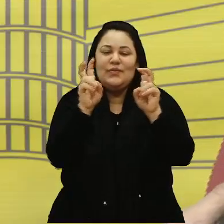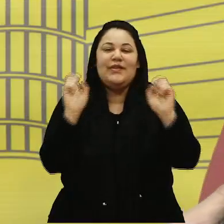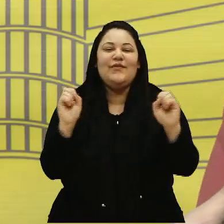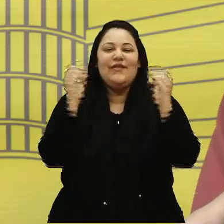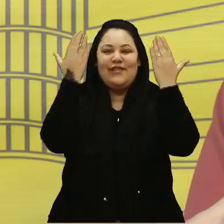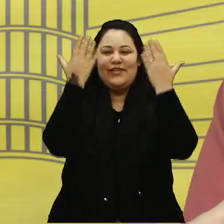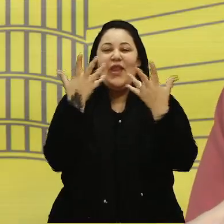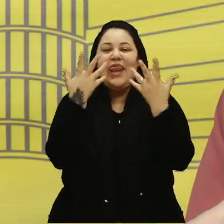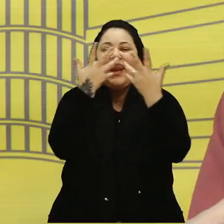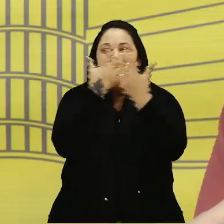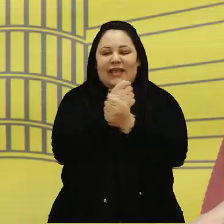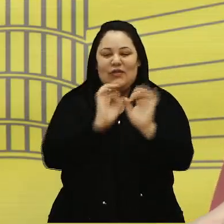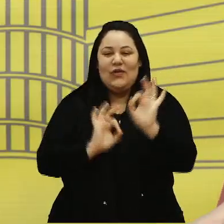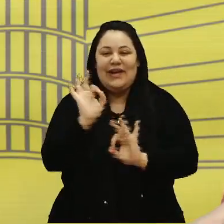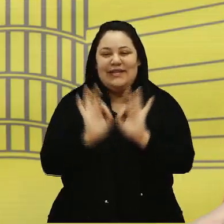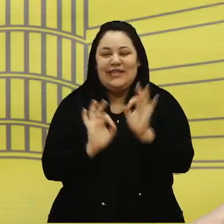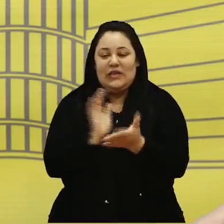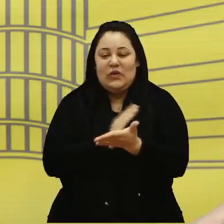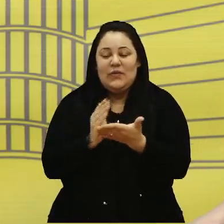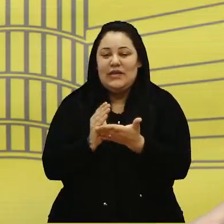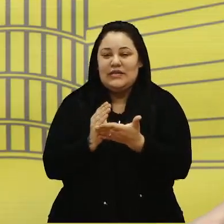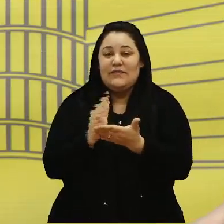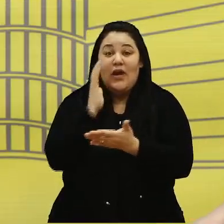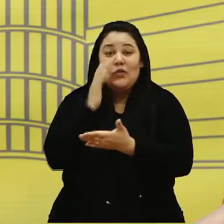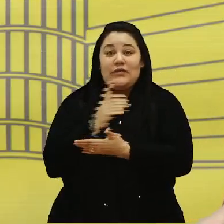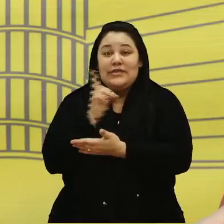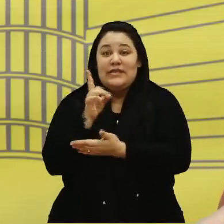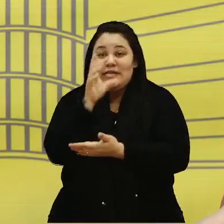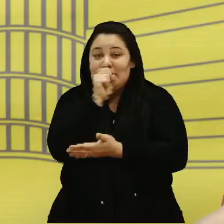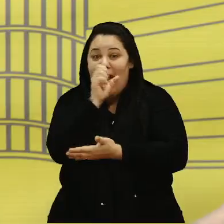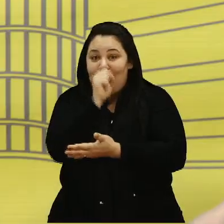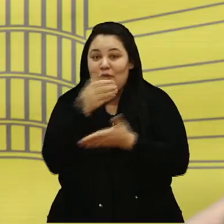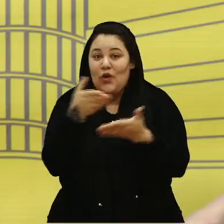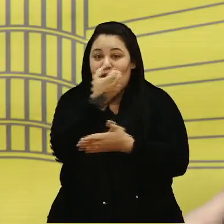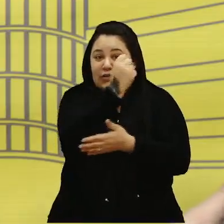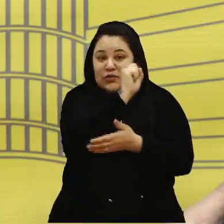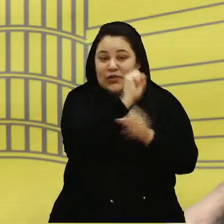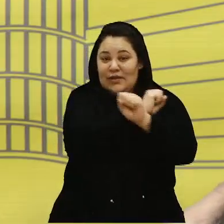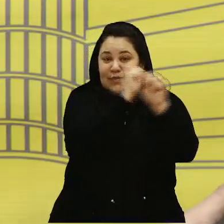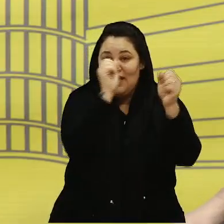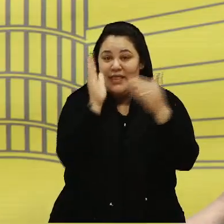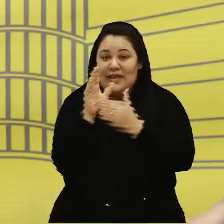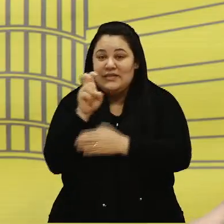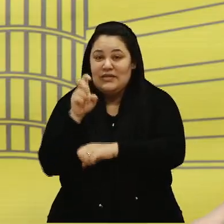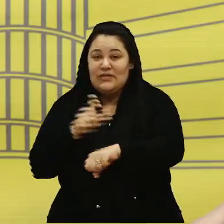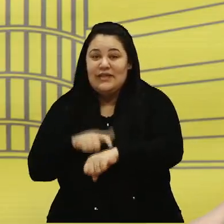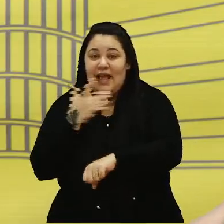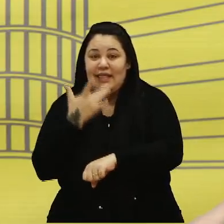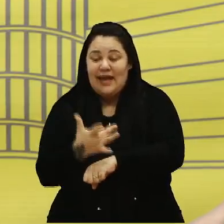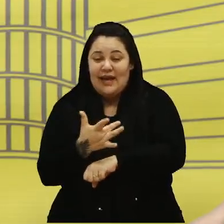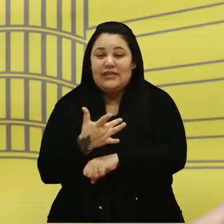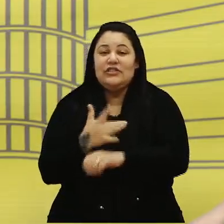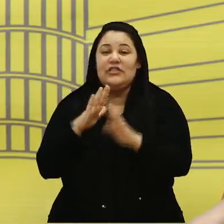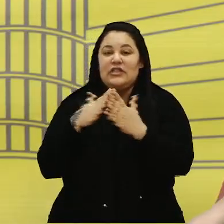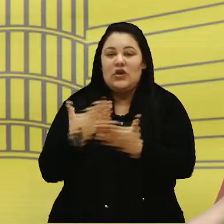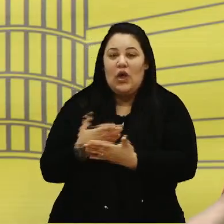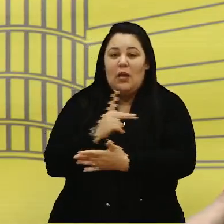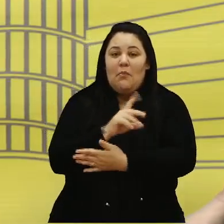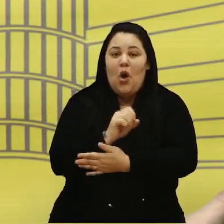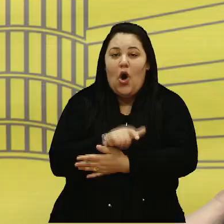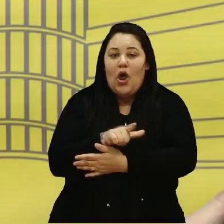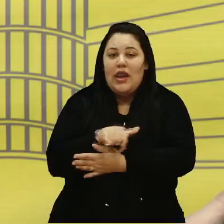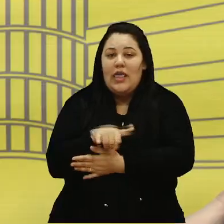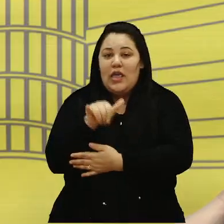lindo, organizado e que vai começar, né? Vai acontecer nesse sábado, das 8 da manhã às 5 da tarde, no Colégio Poliuni, no Complexo